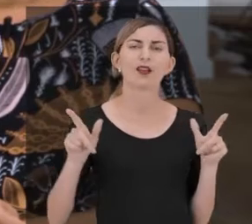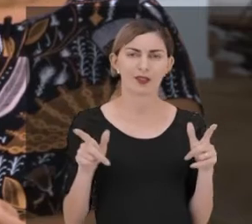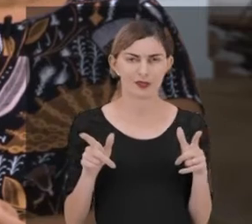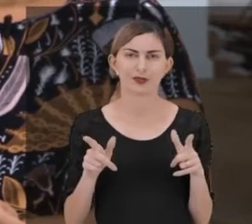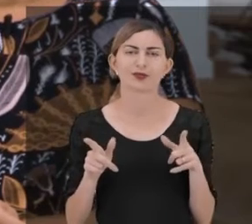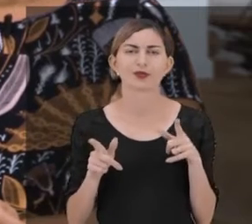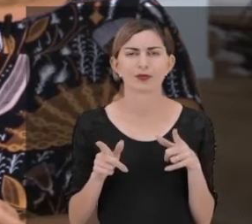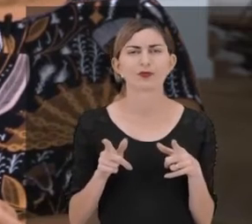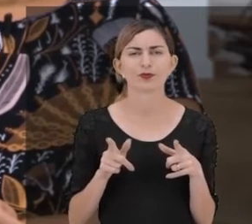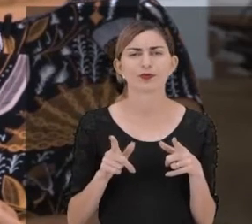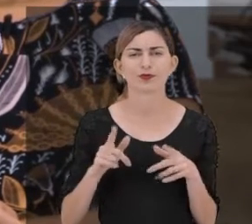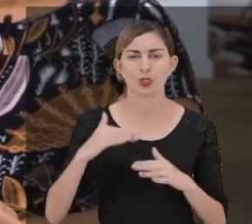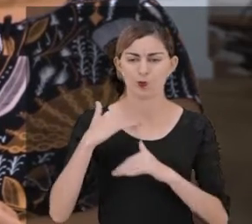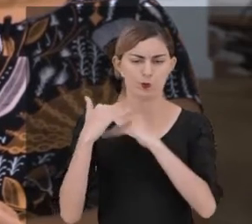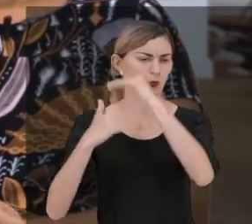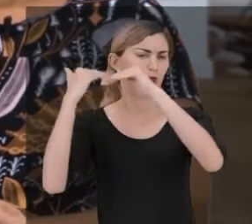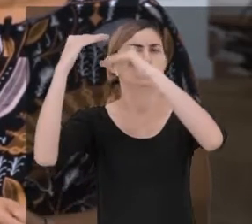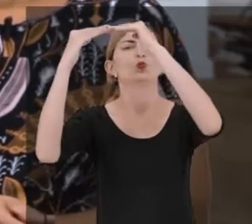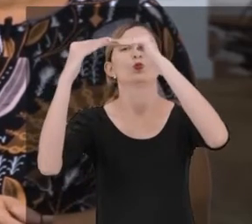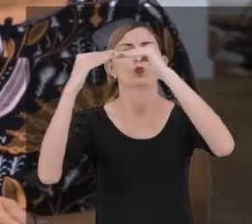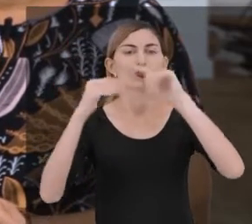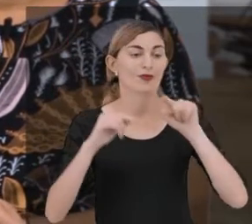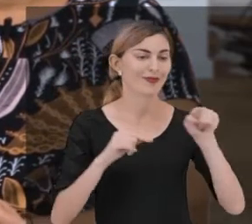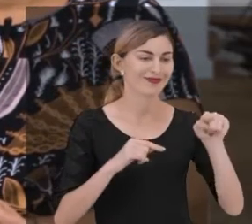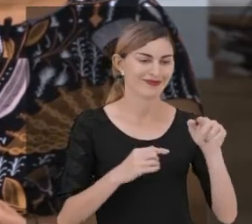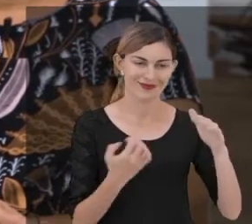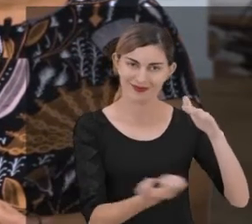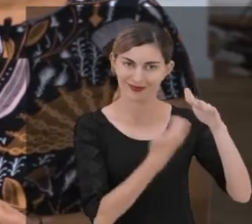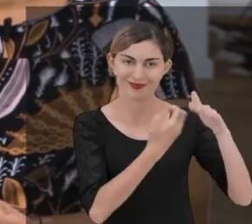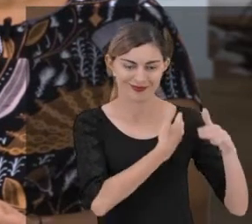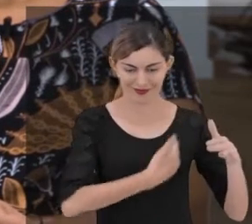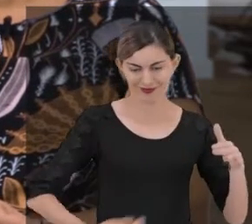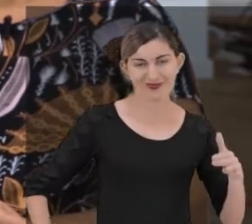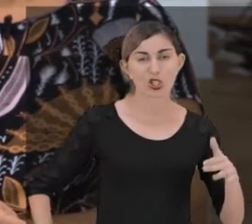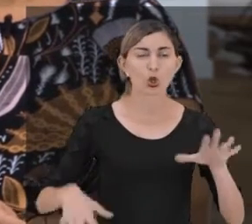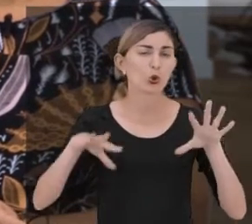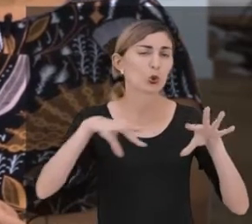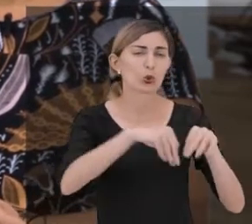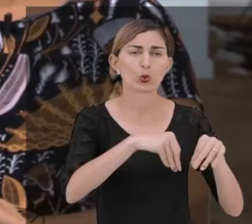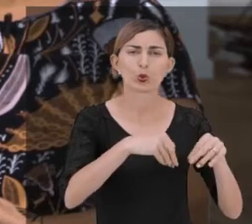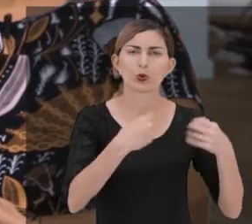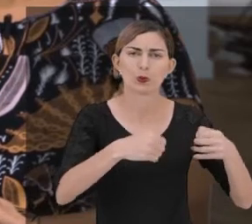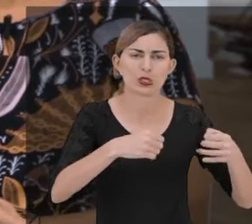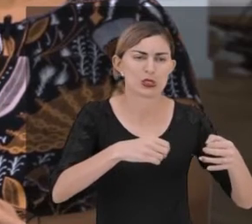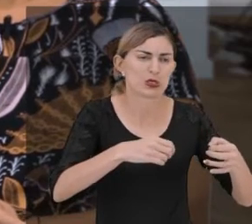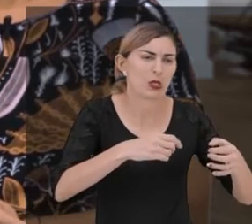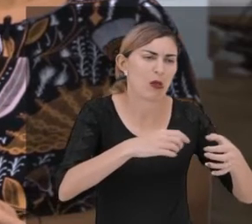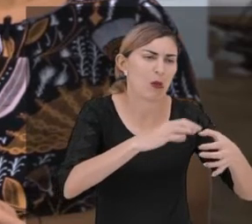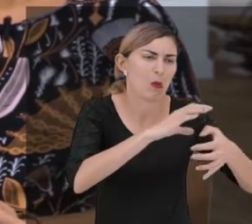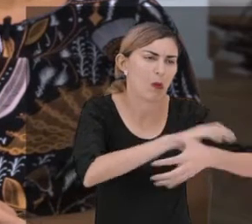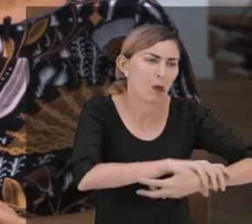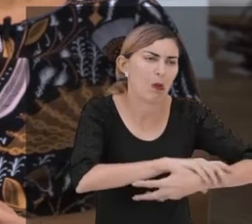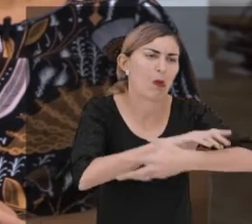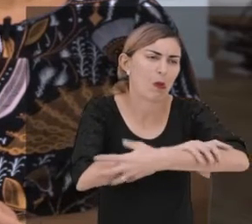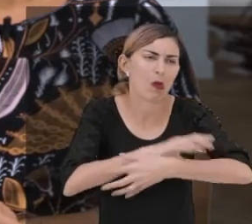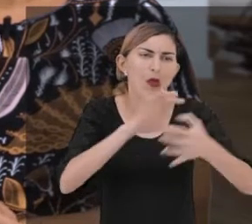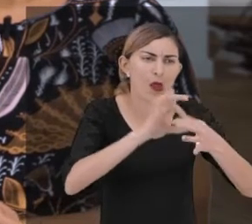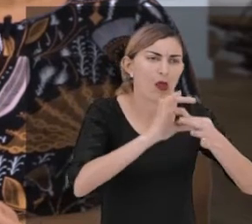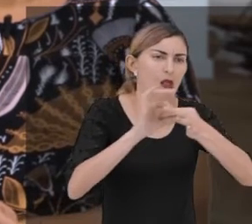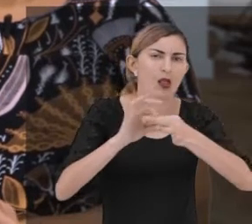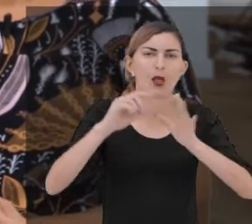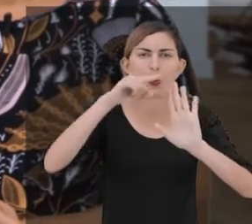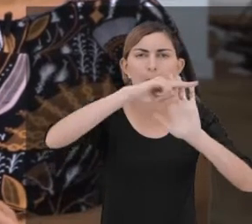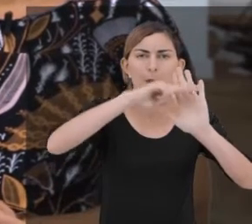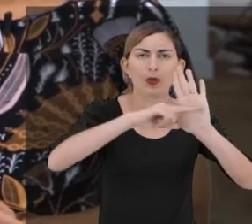diferenças em crescimento. Na empresa pública, tudo tem que estar muito amarrado no plano